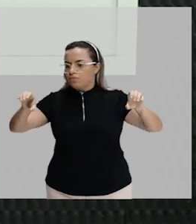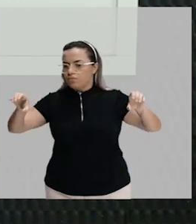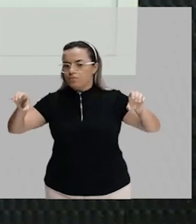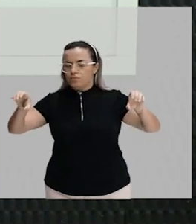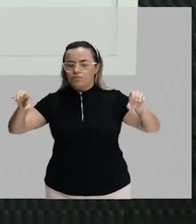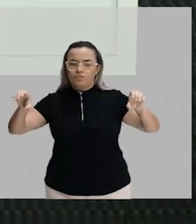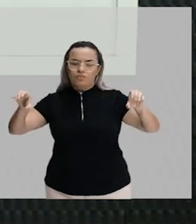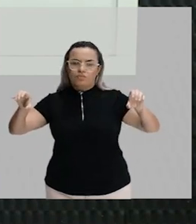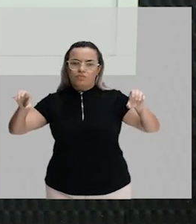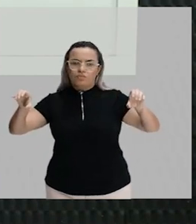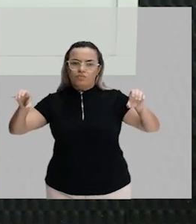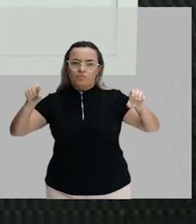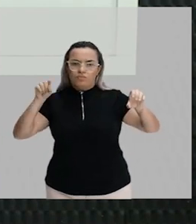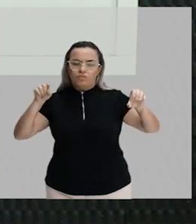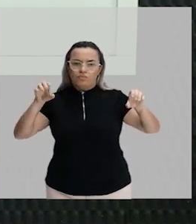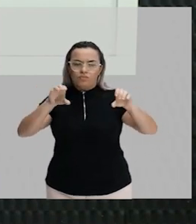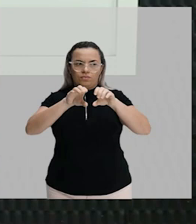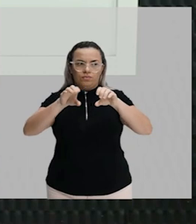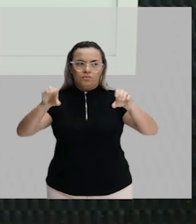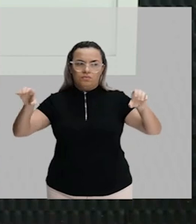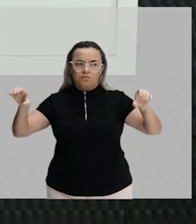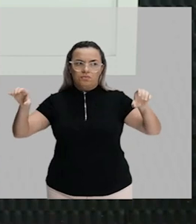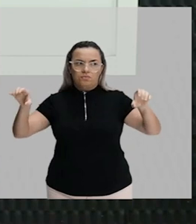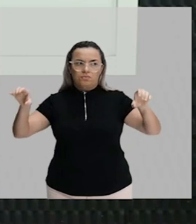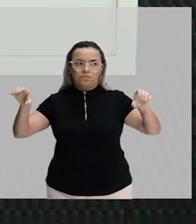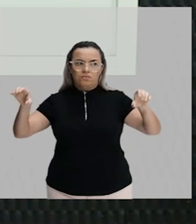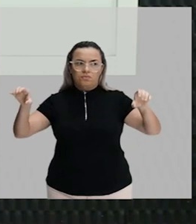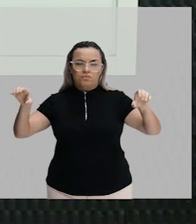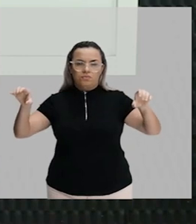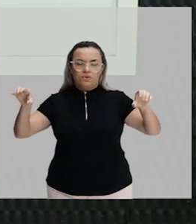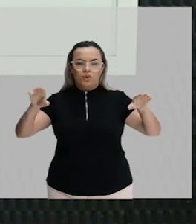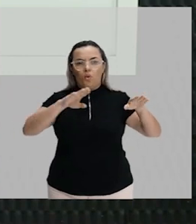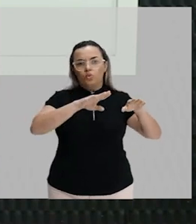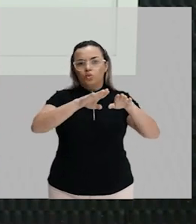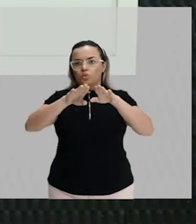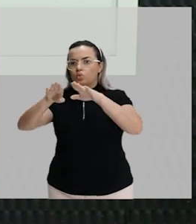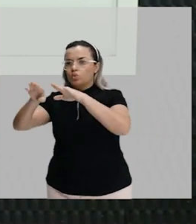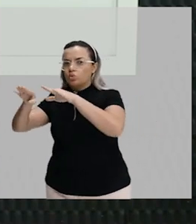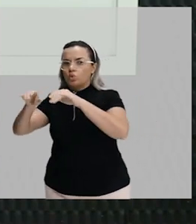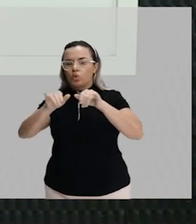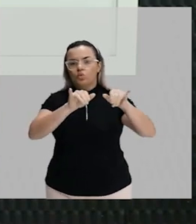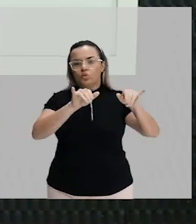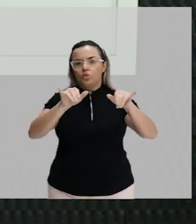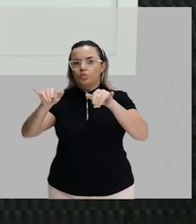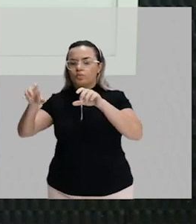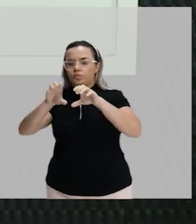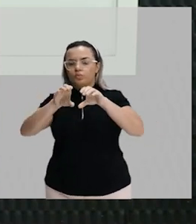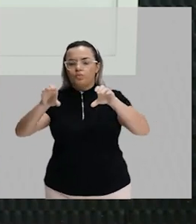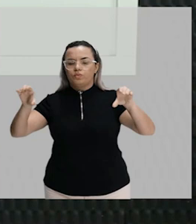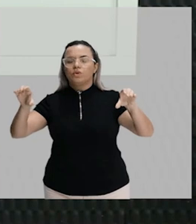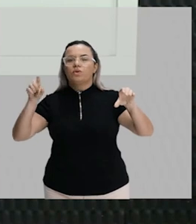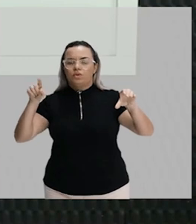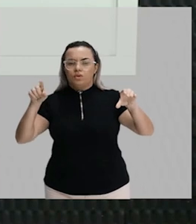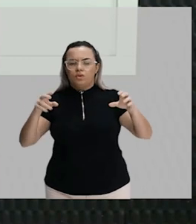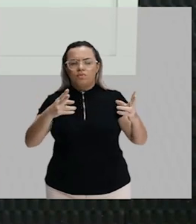n uma barzinha de um material condutor Ok então quero que vocês